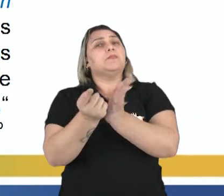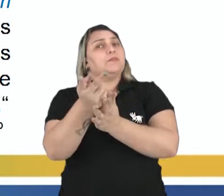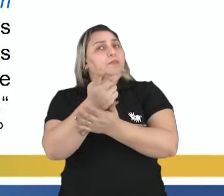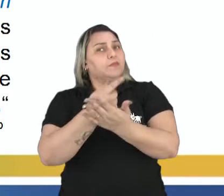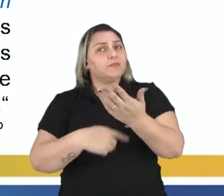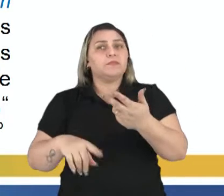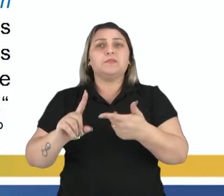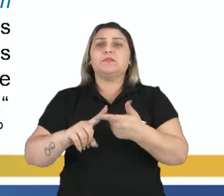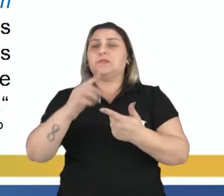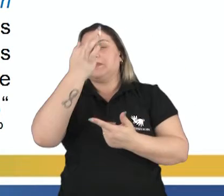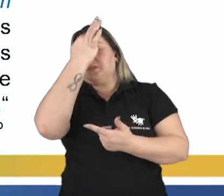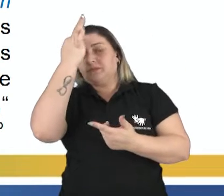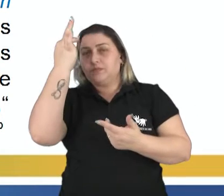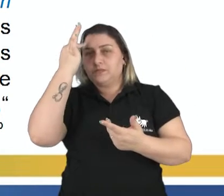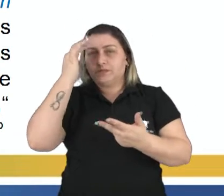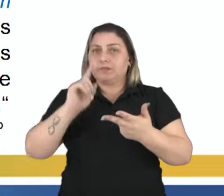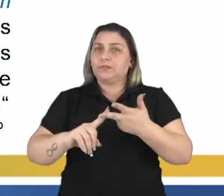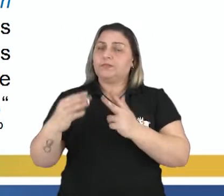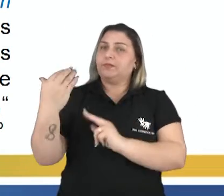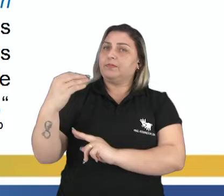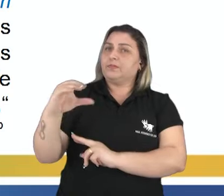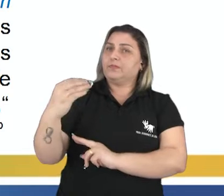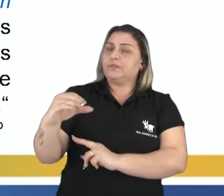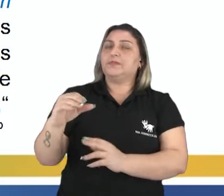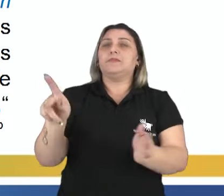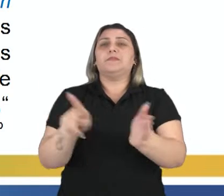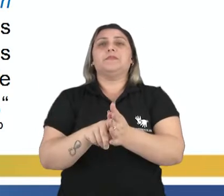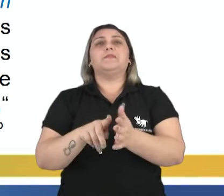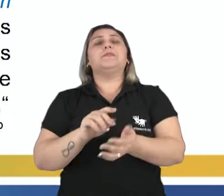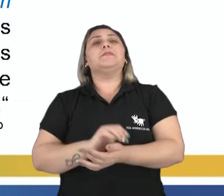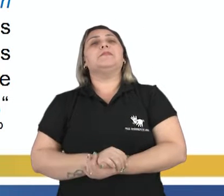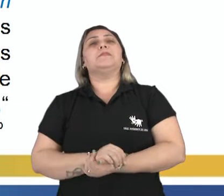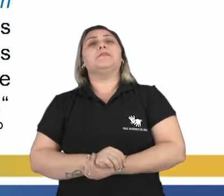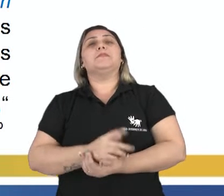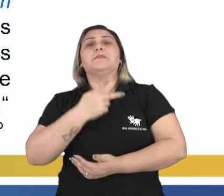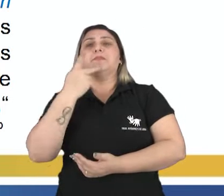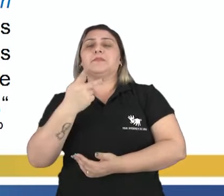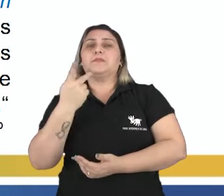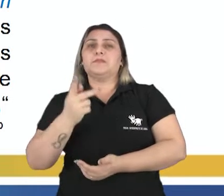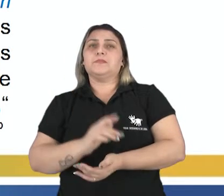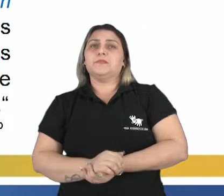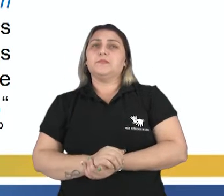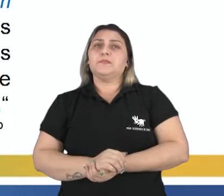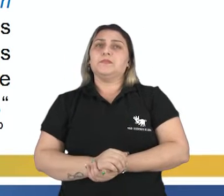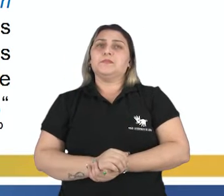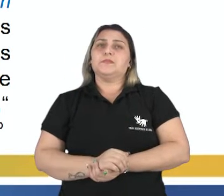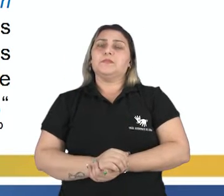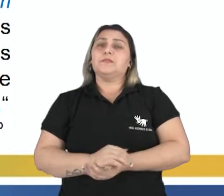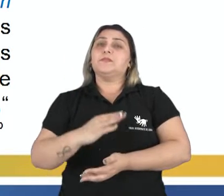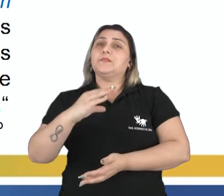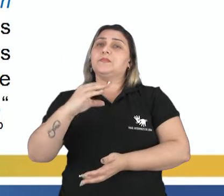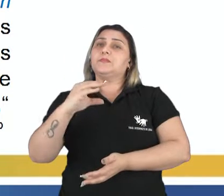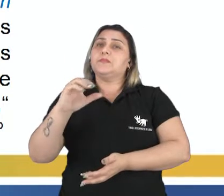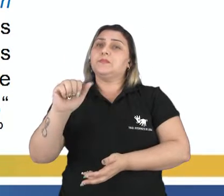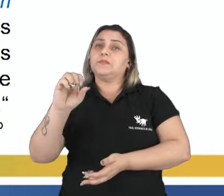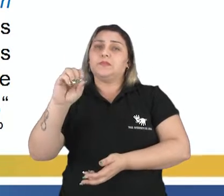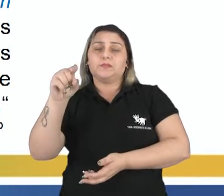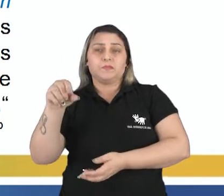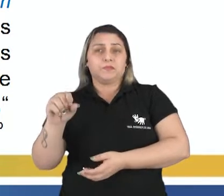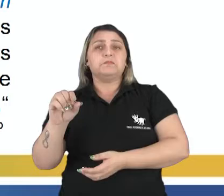arte, da filosofia e da própria ciência, ele vai dizer que parte de um caos, daquilo que